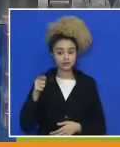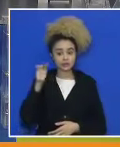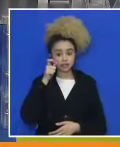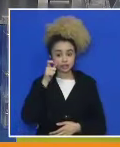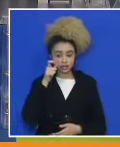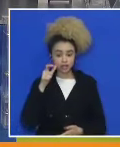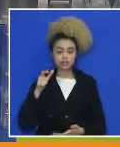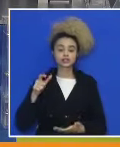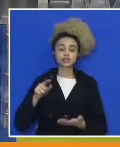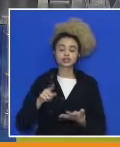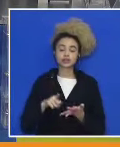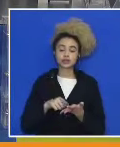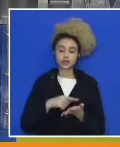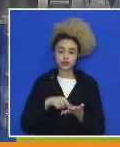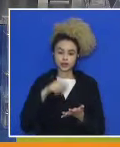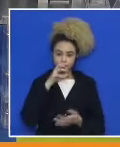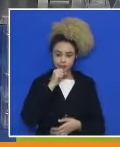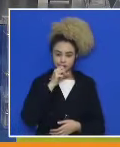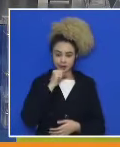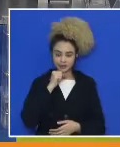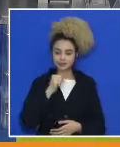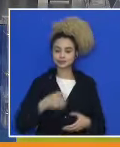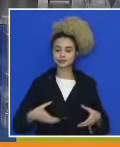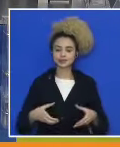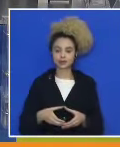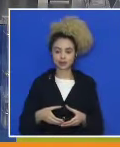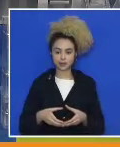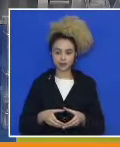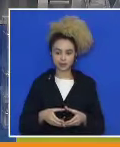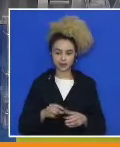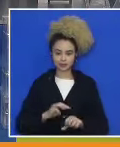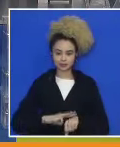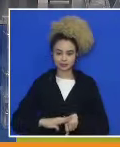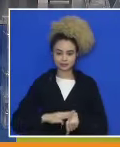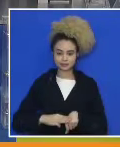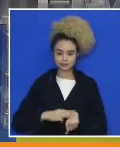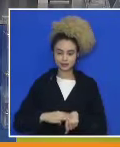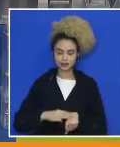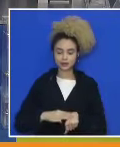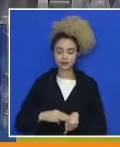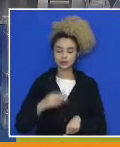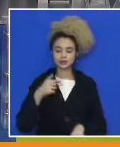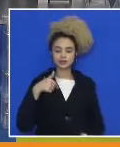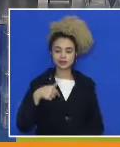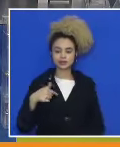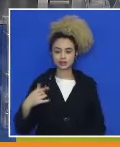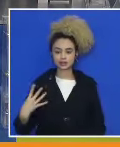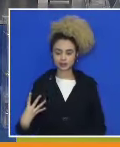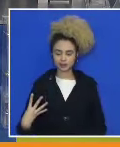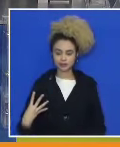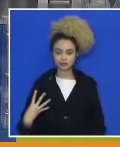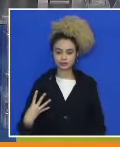conferindo Lotomania. Bola marrom, número 74. Marrom, 74.